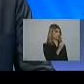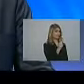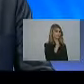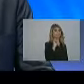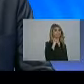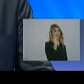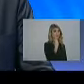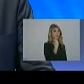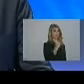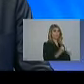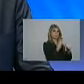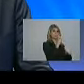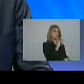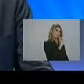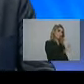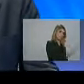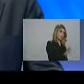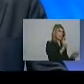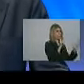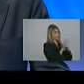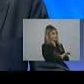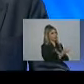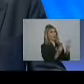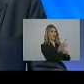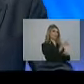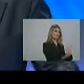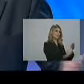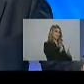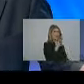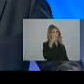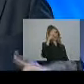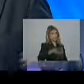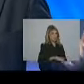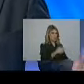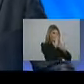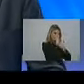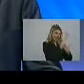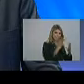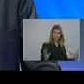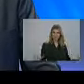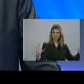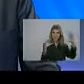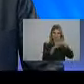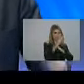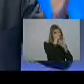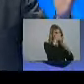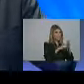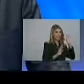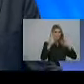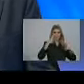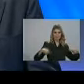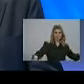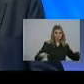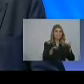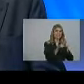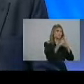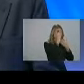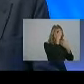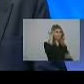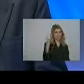primeiro a responder, a perguntar, e agora vou ser o último a agradecer a todos os candidatos pela presença, agradecer a você,